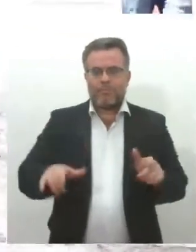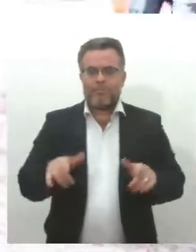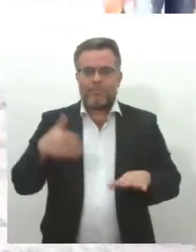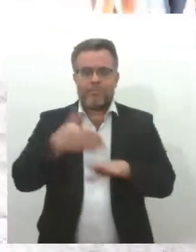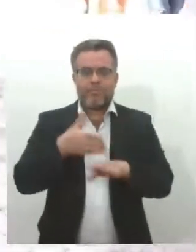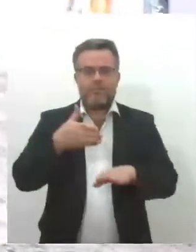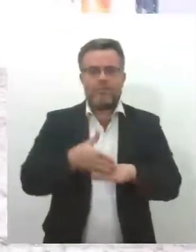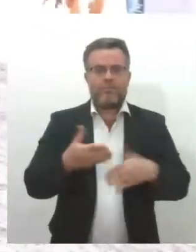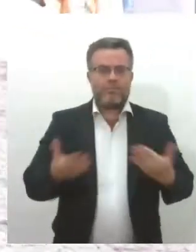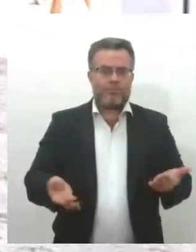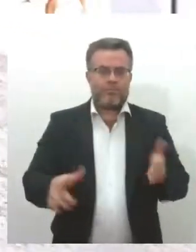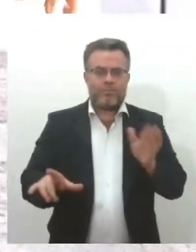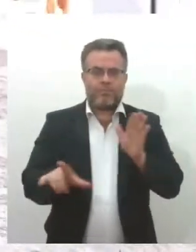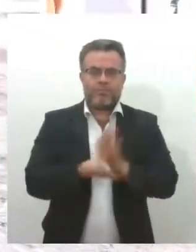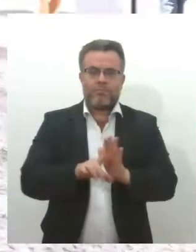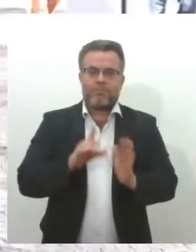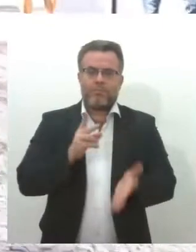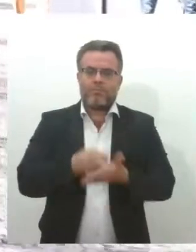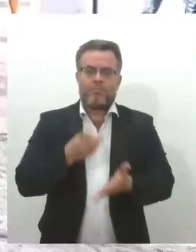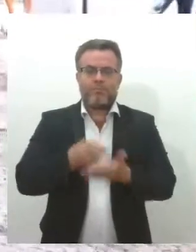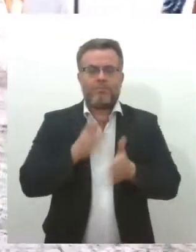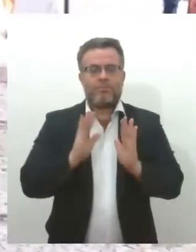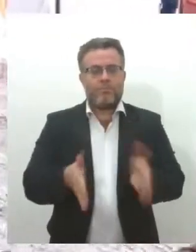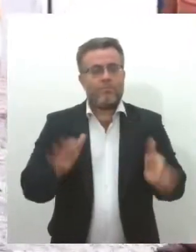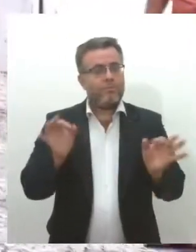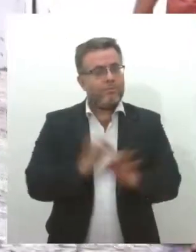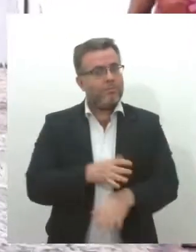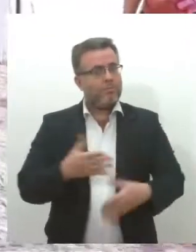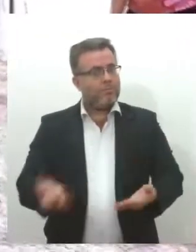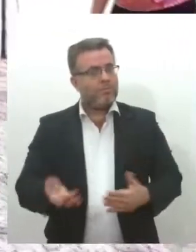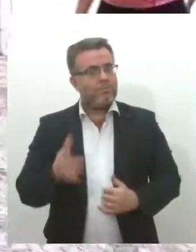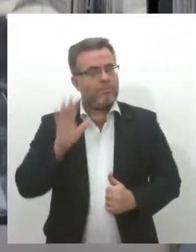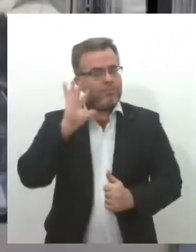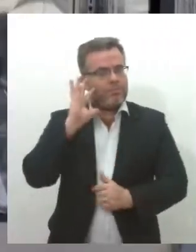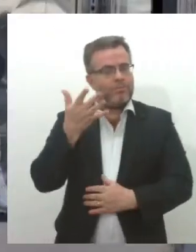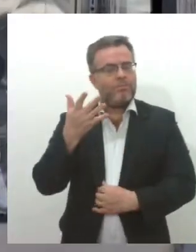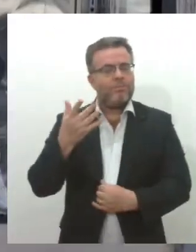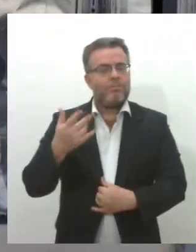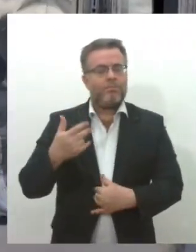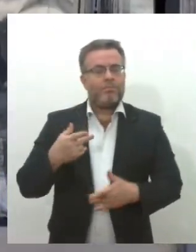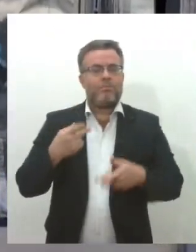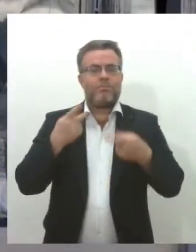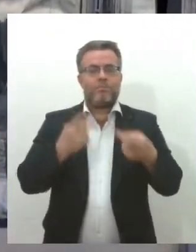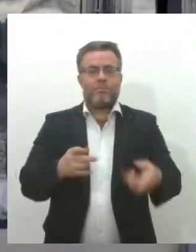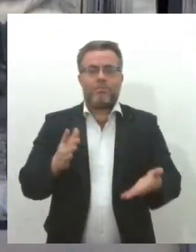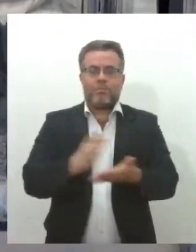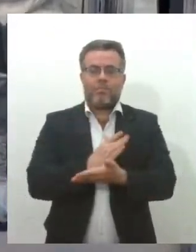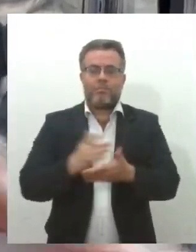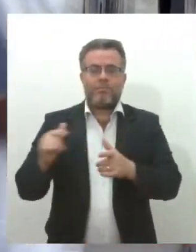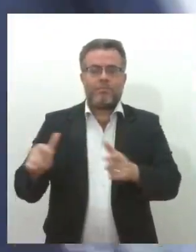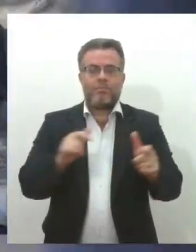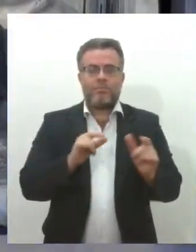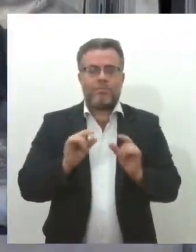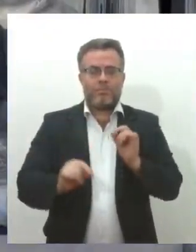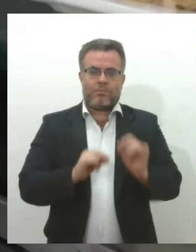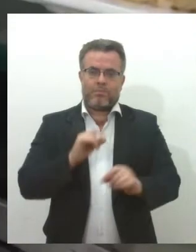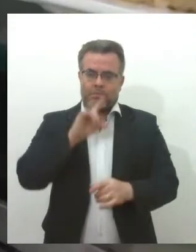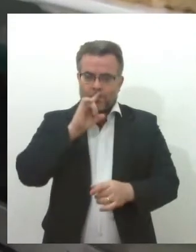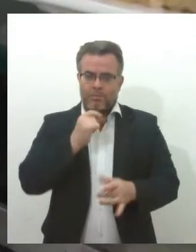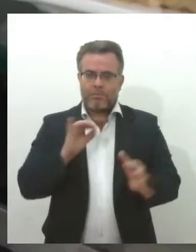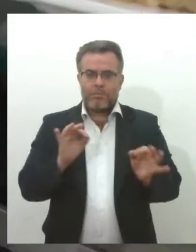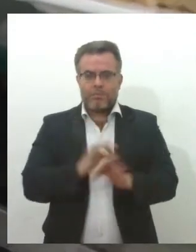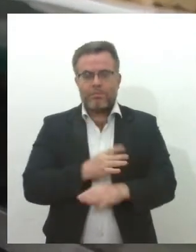com a lei já em vigor em todo o estado decidimos visitar alguns locais no centro comercial de Aracaju